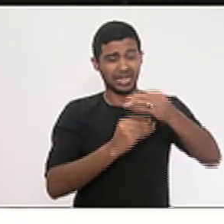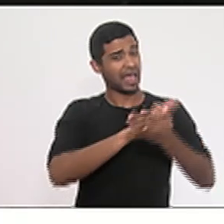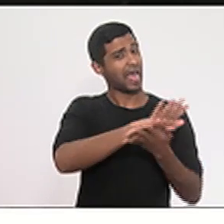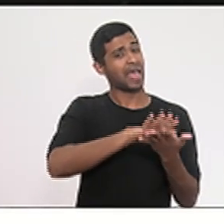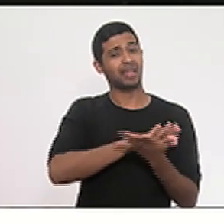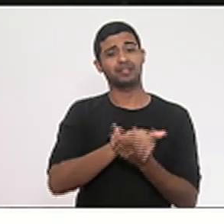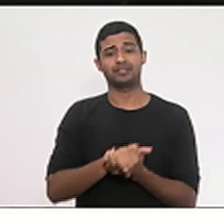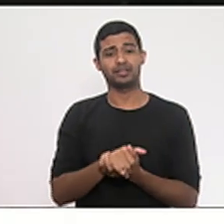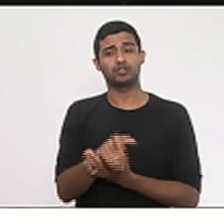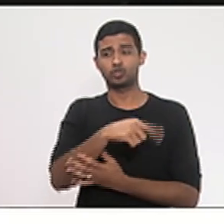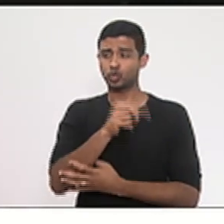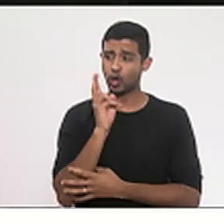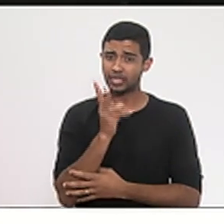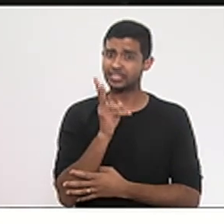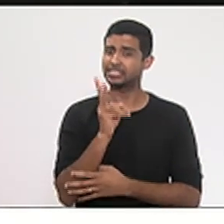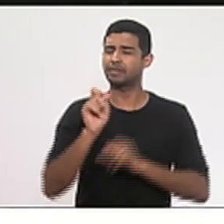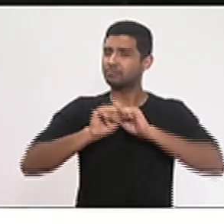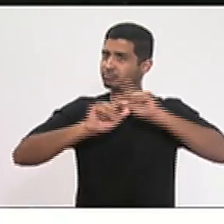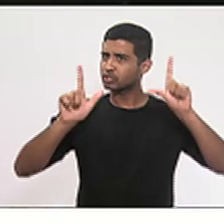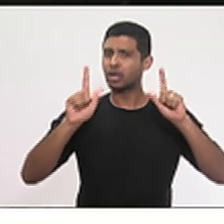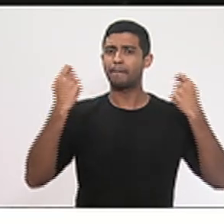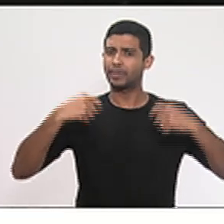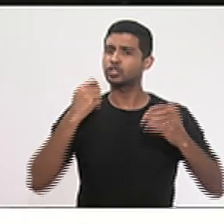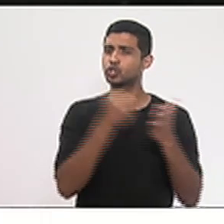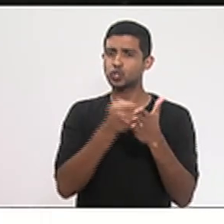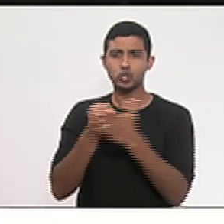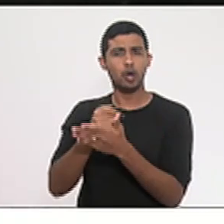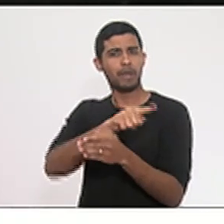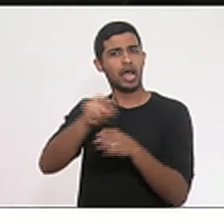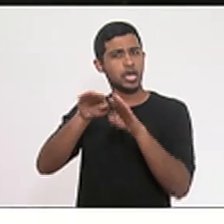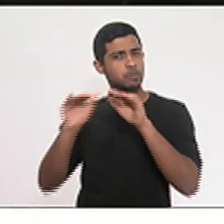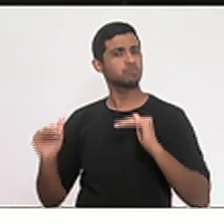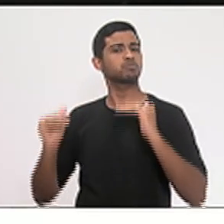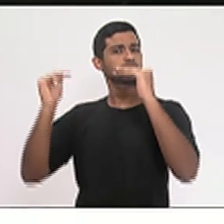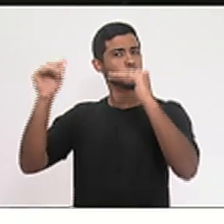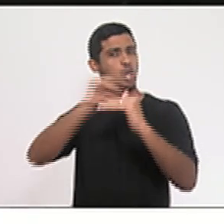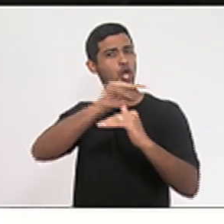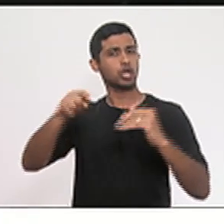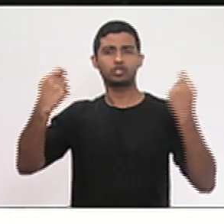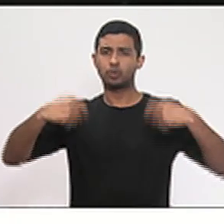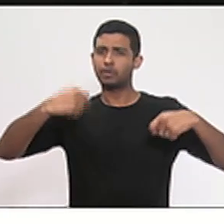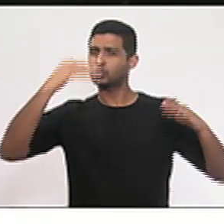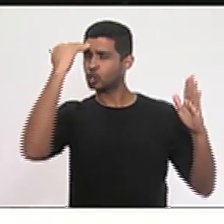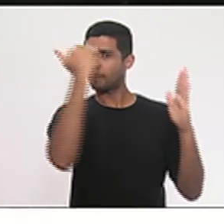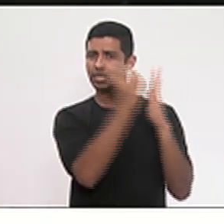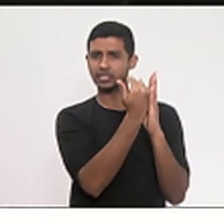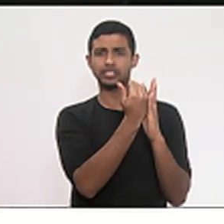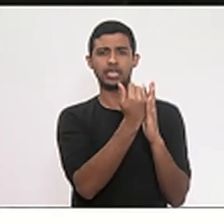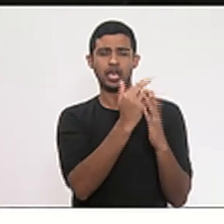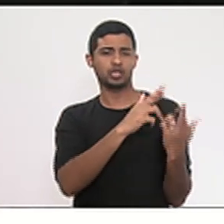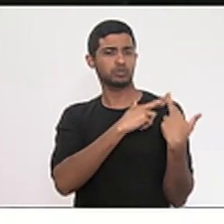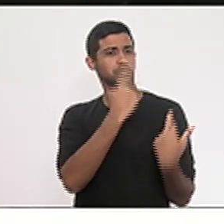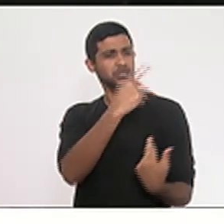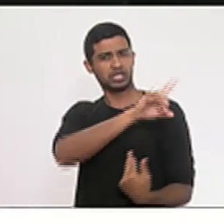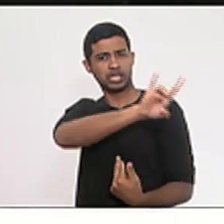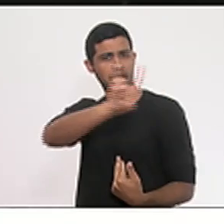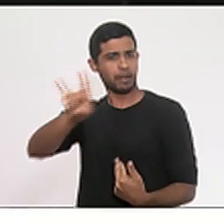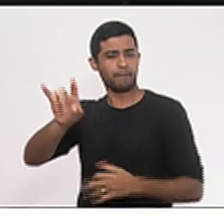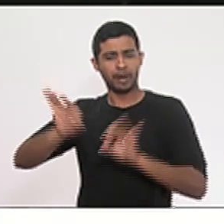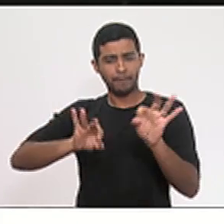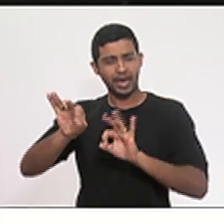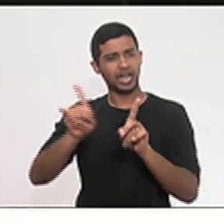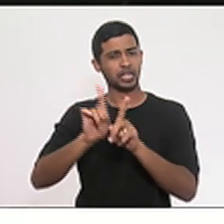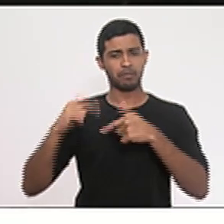estaremos sempre atentos para cobrar das autoridades que cumpram com o seu dever de elaborar e executar